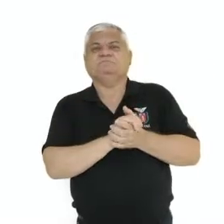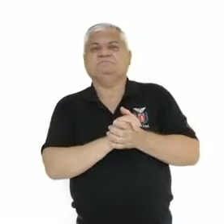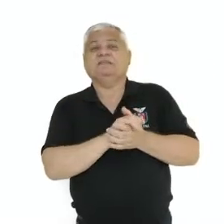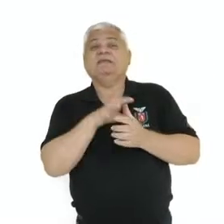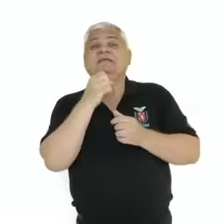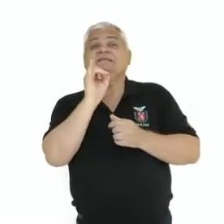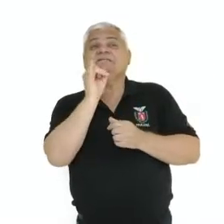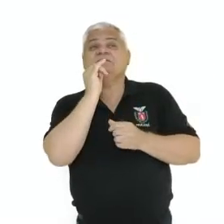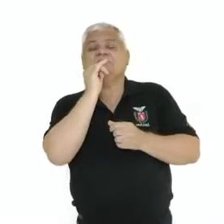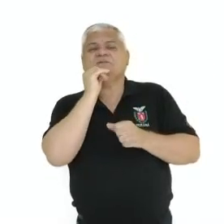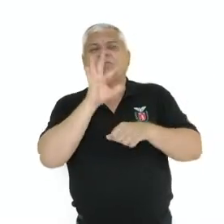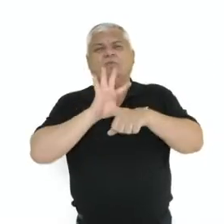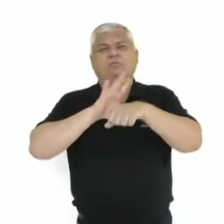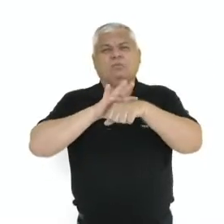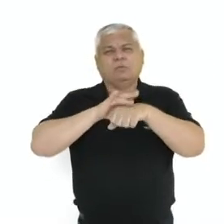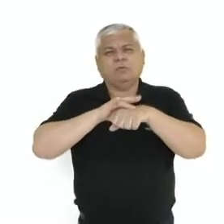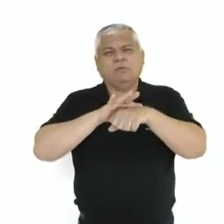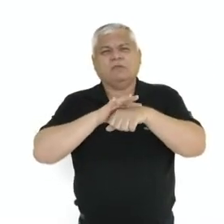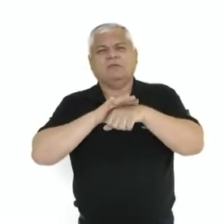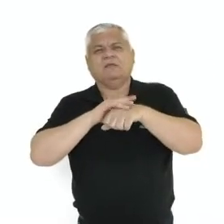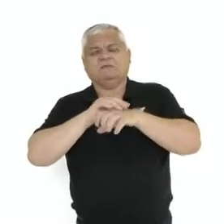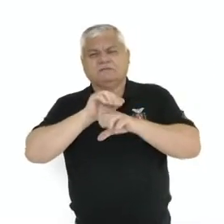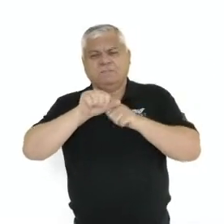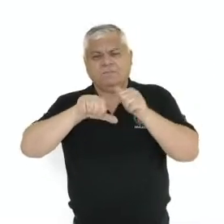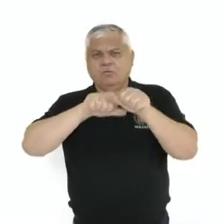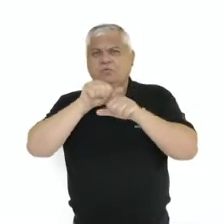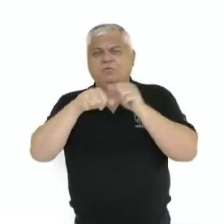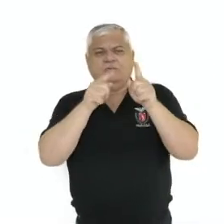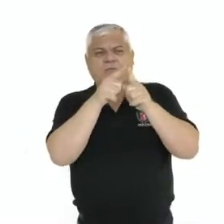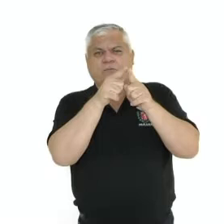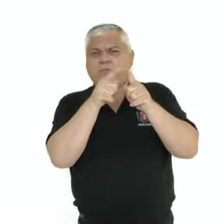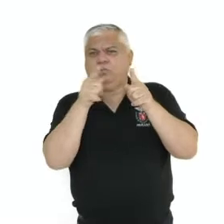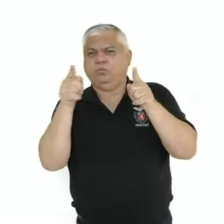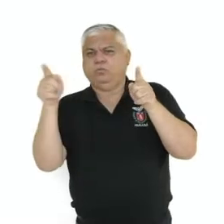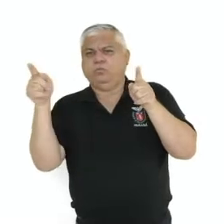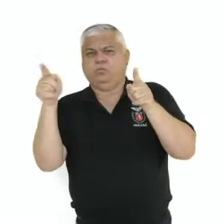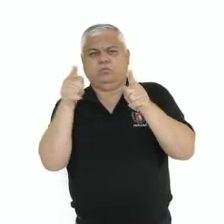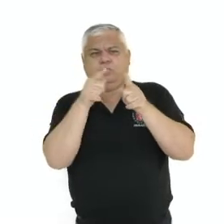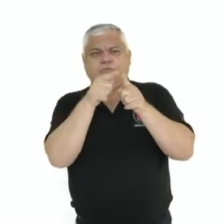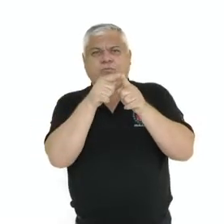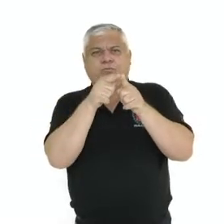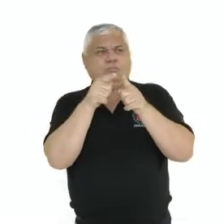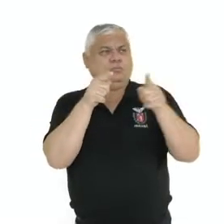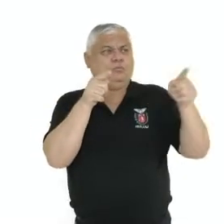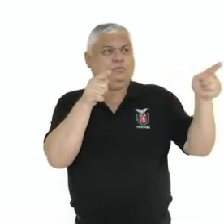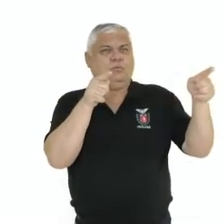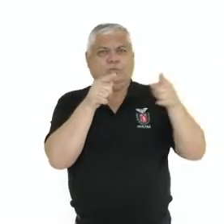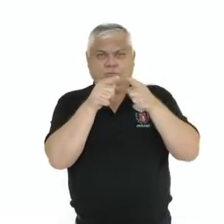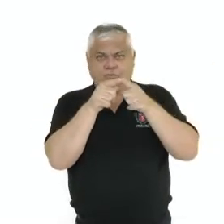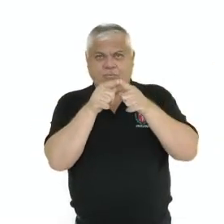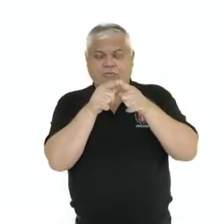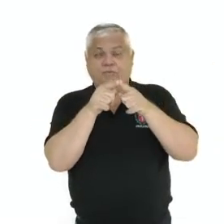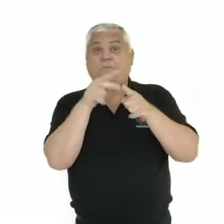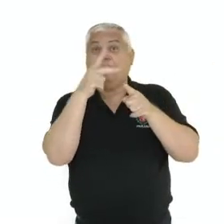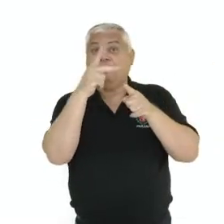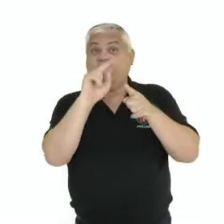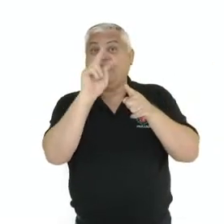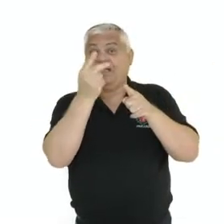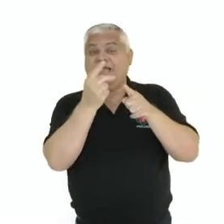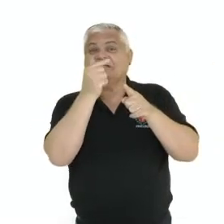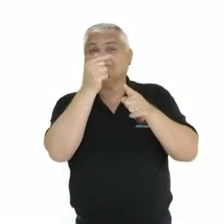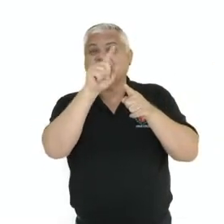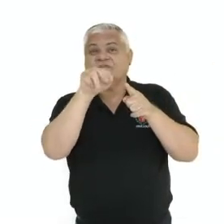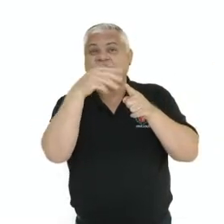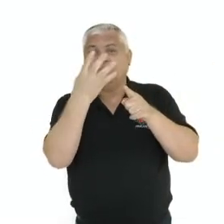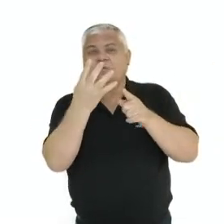como certas doenças, podem modificar esse valor. Pode-se calcular o pH do sangue pela